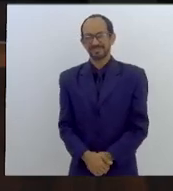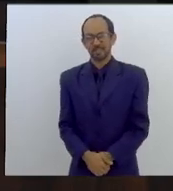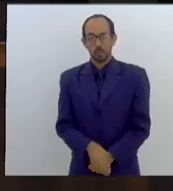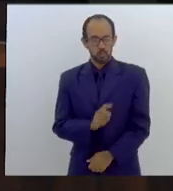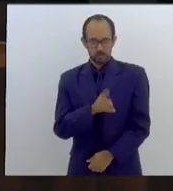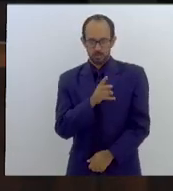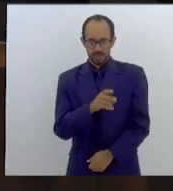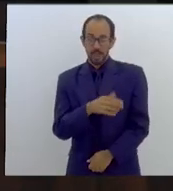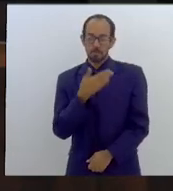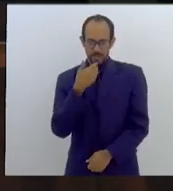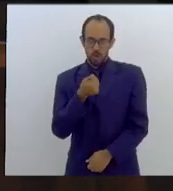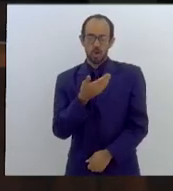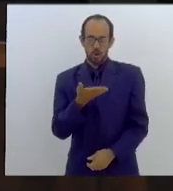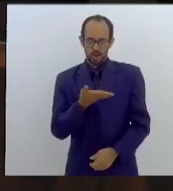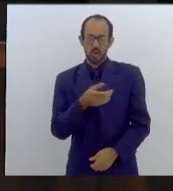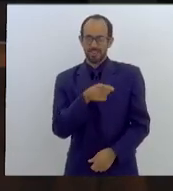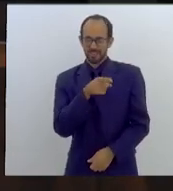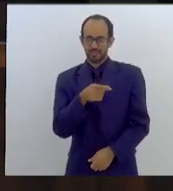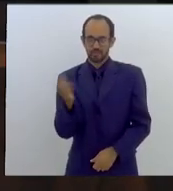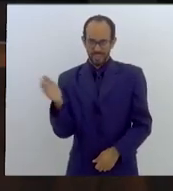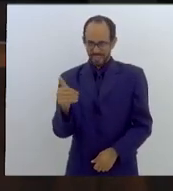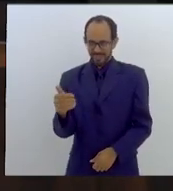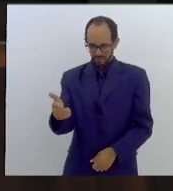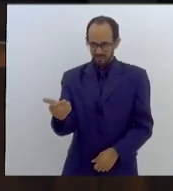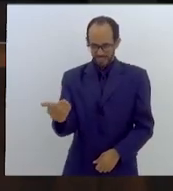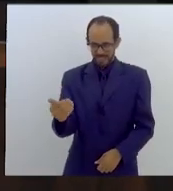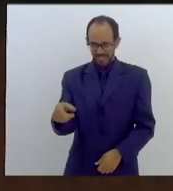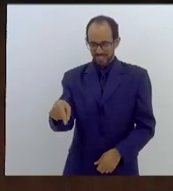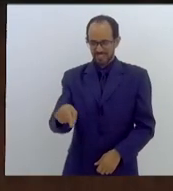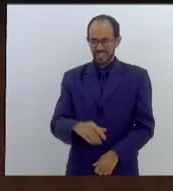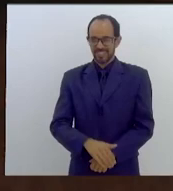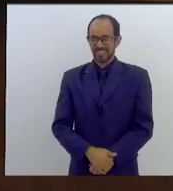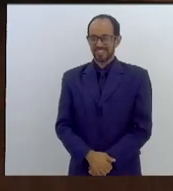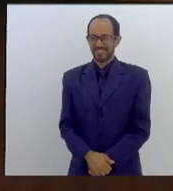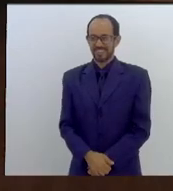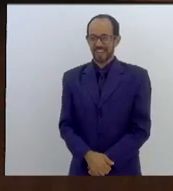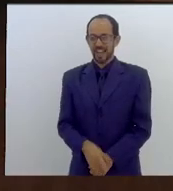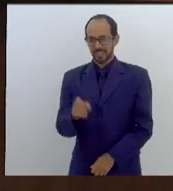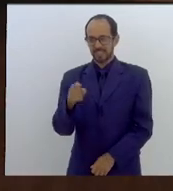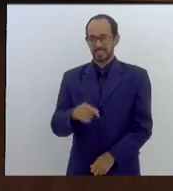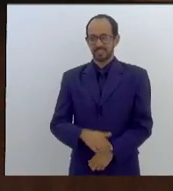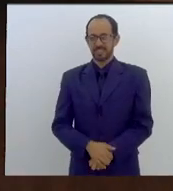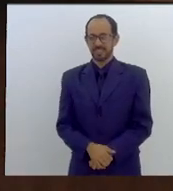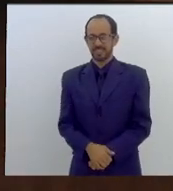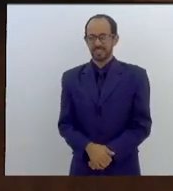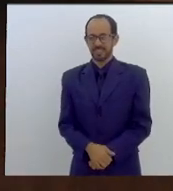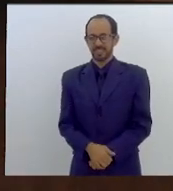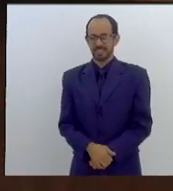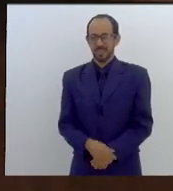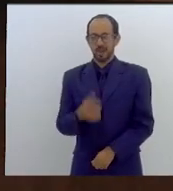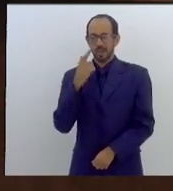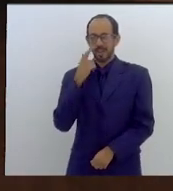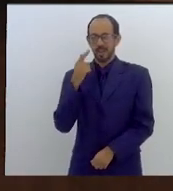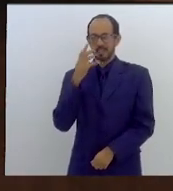Continua. Agora melhorou, vem cá. Olha lá. Vamos ver lá, não. Aí, é desse jeito. Aí, tá bonito, olha